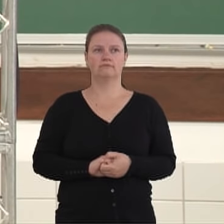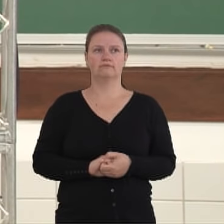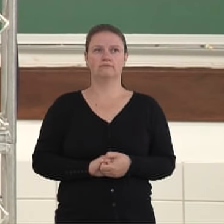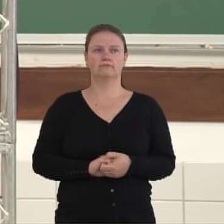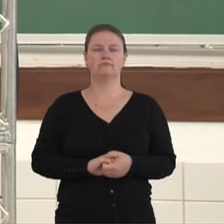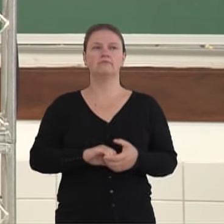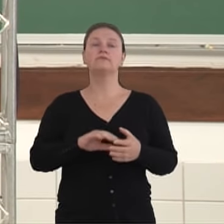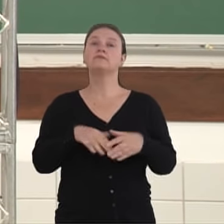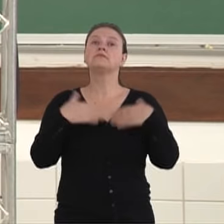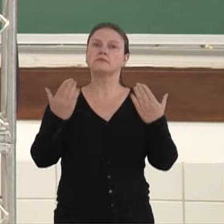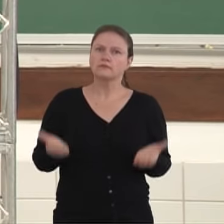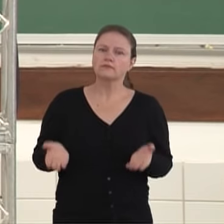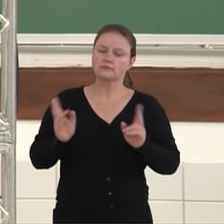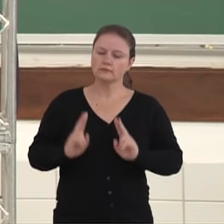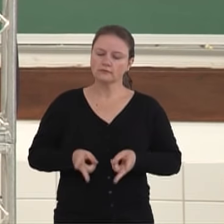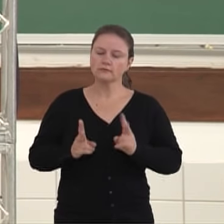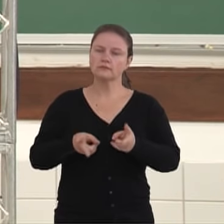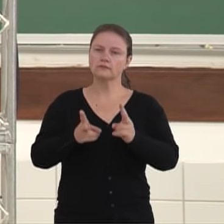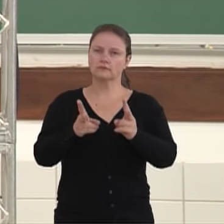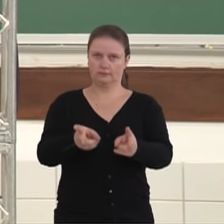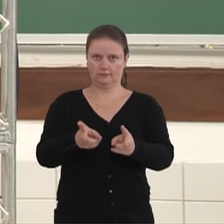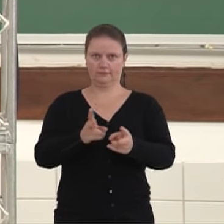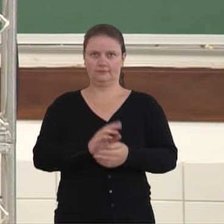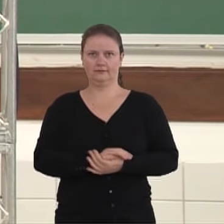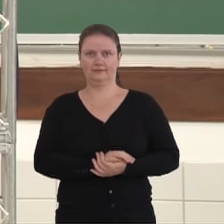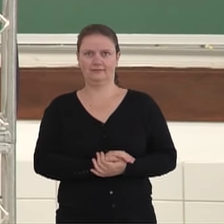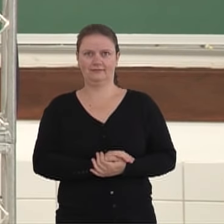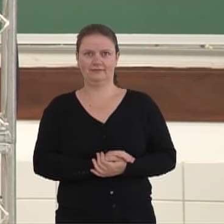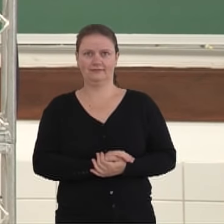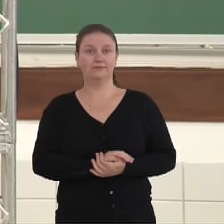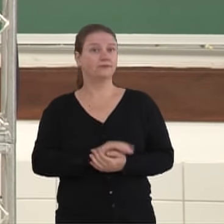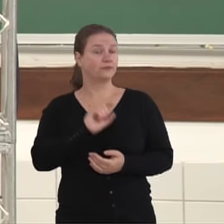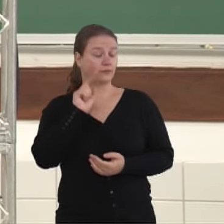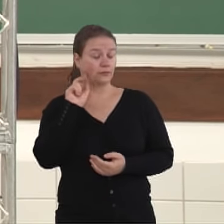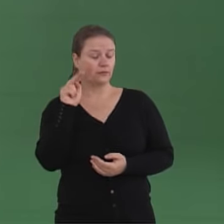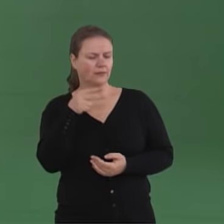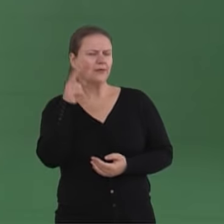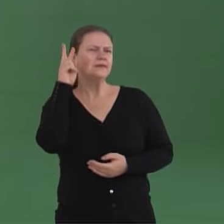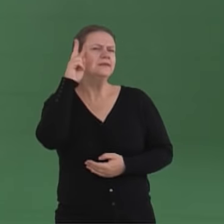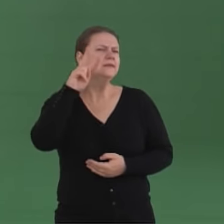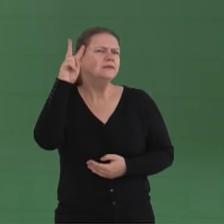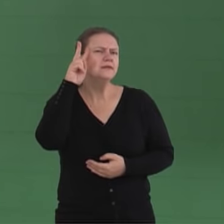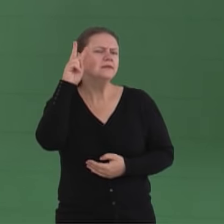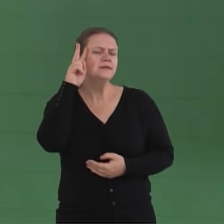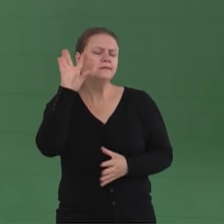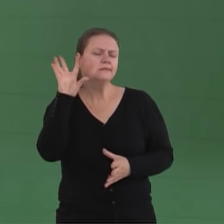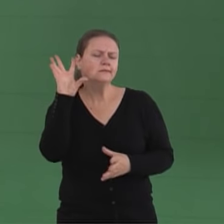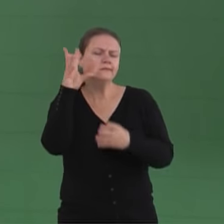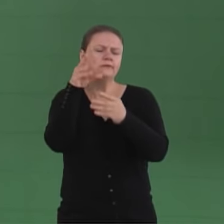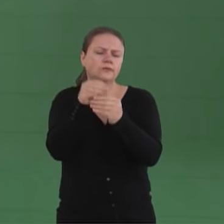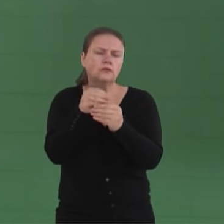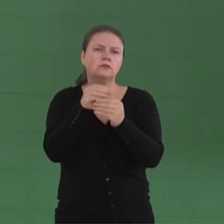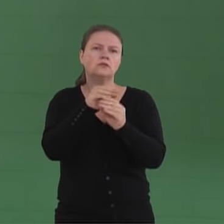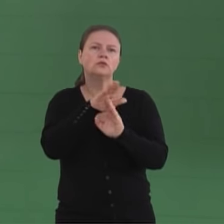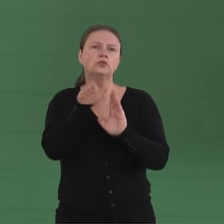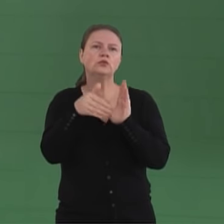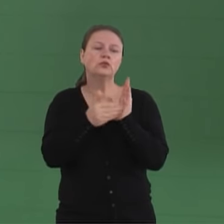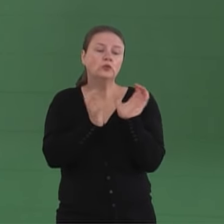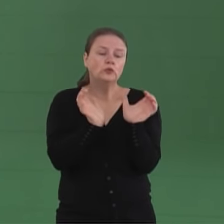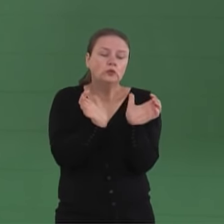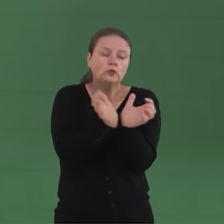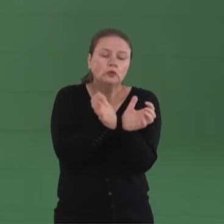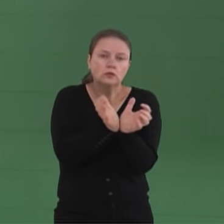Então, dando continuidade. Então, a princípio nós estamos lembrando tudo que faz parte do conjunto